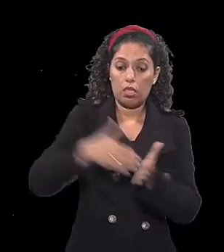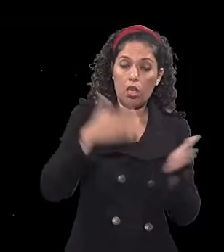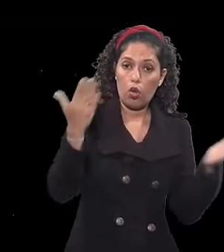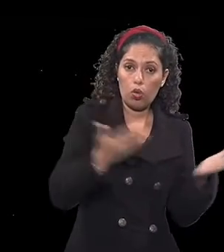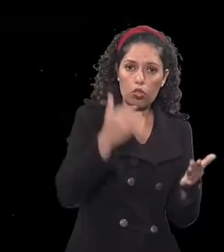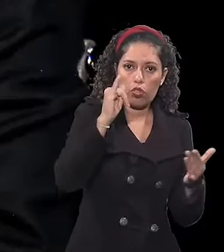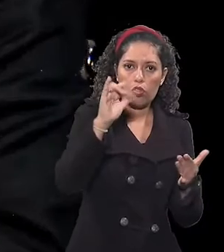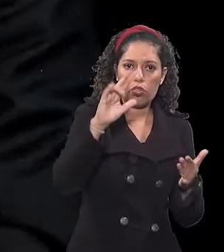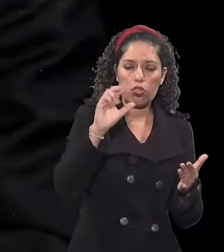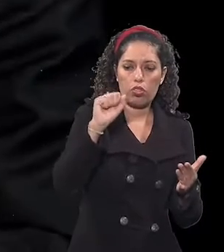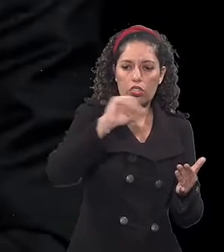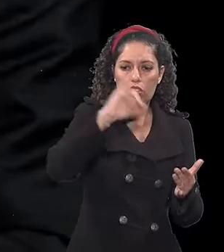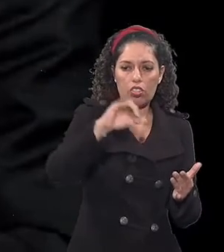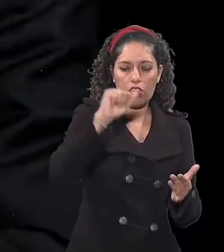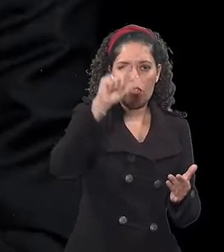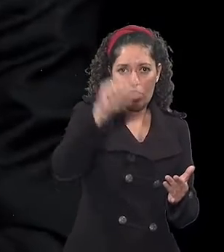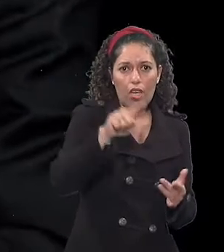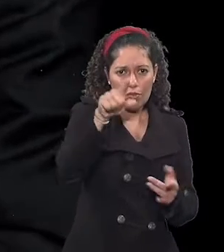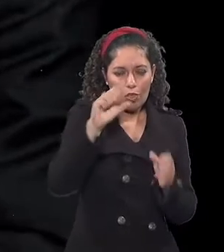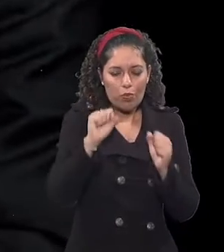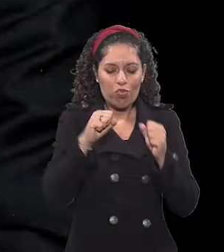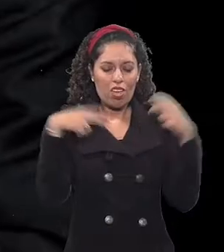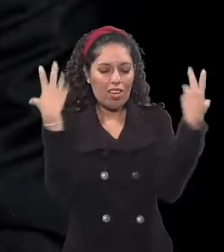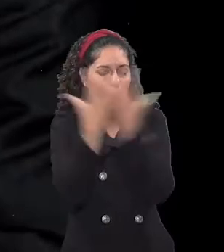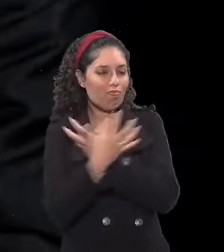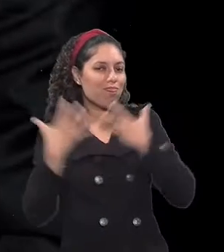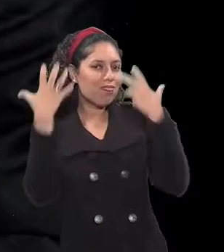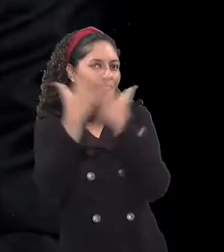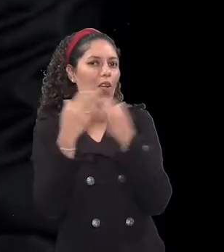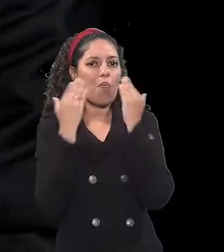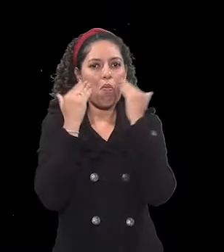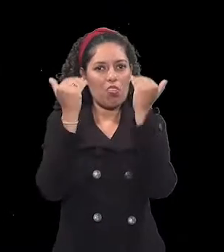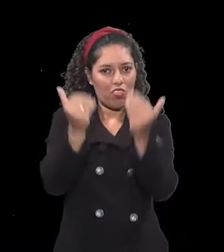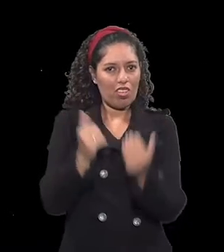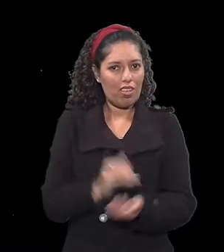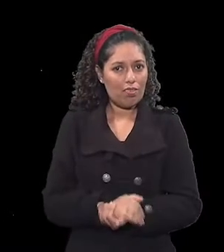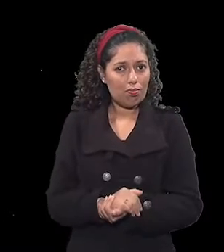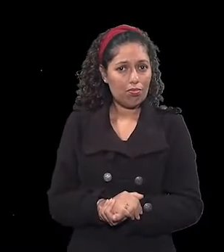que é o Irajá. E você podia dar uma cantadinha aí, mostrando